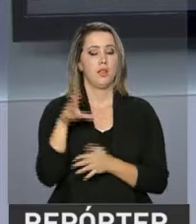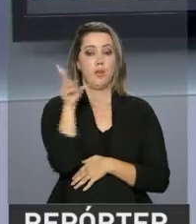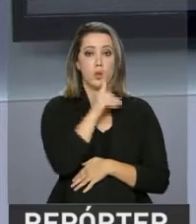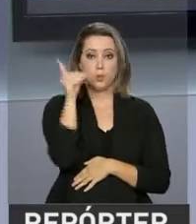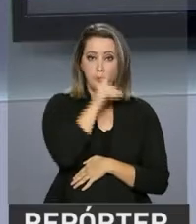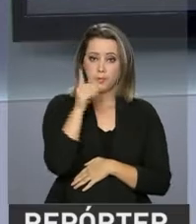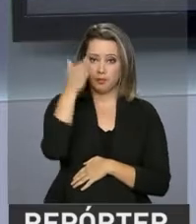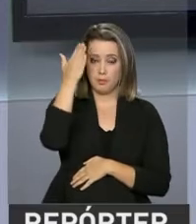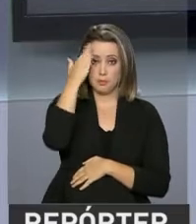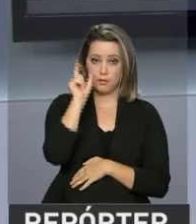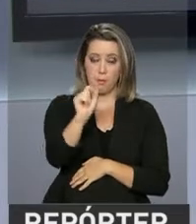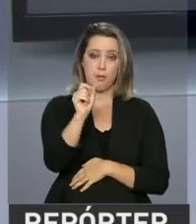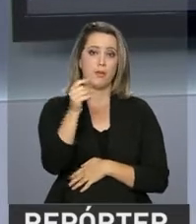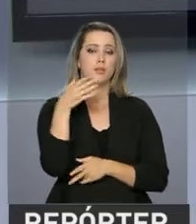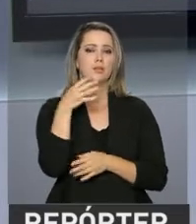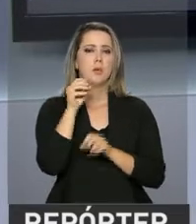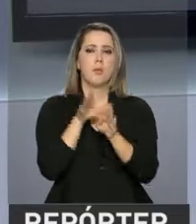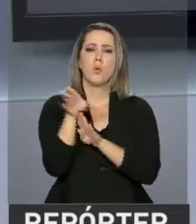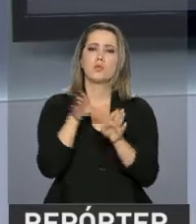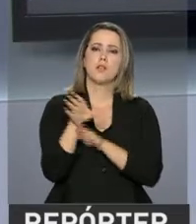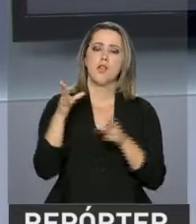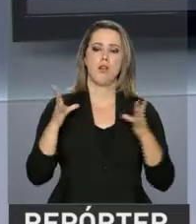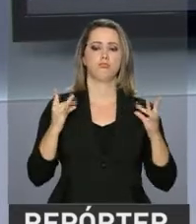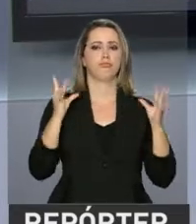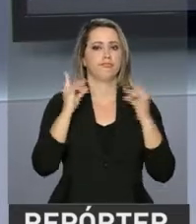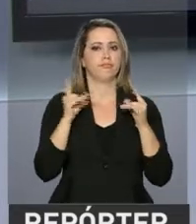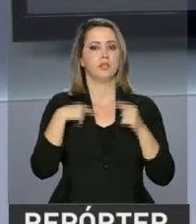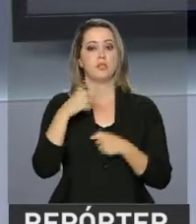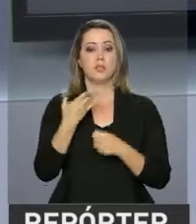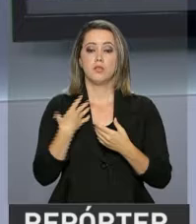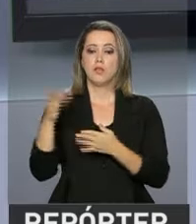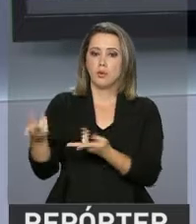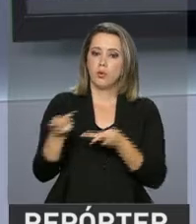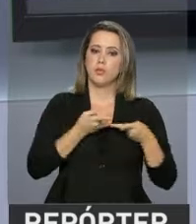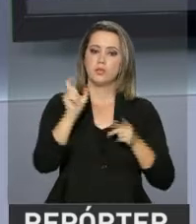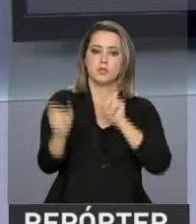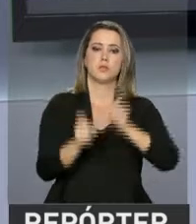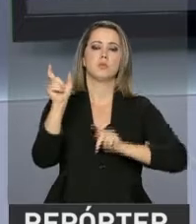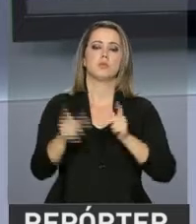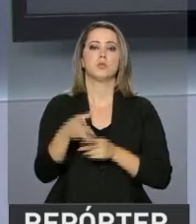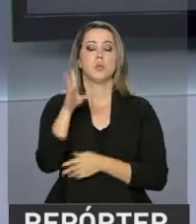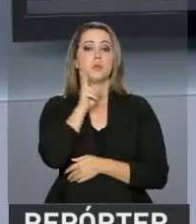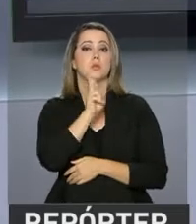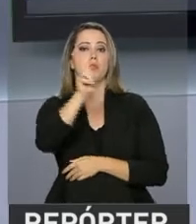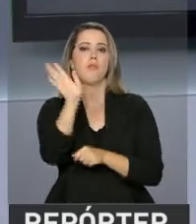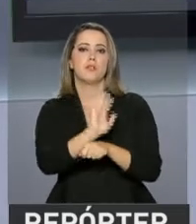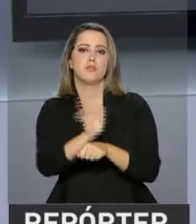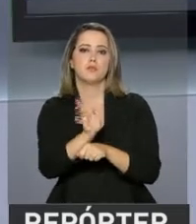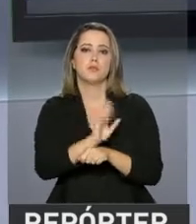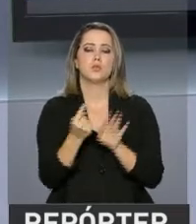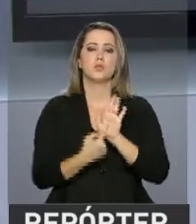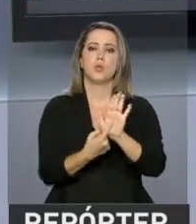para concientizar os motoristas em alguns locais a prf vai convidar os condutores para assistirem vídeos que